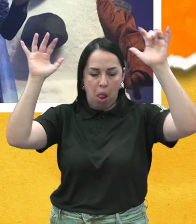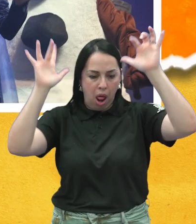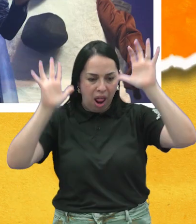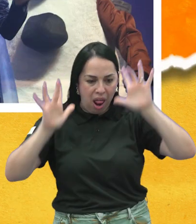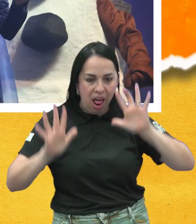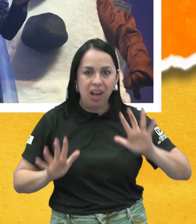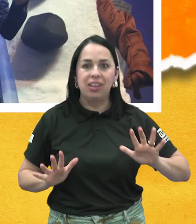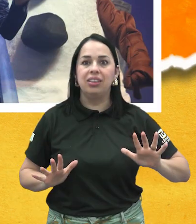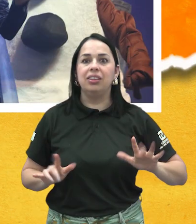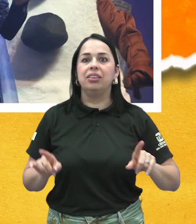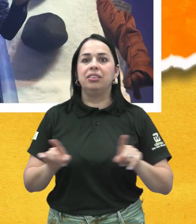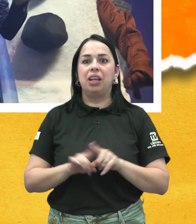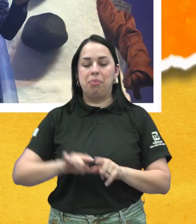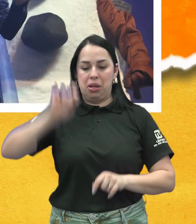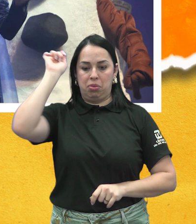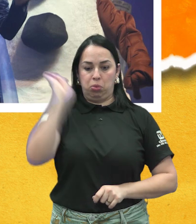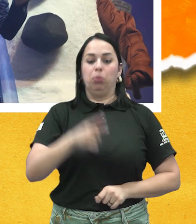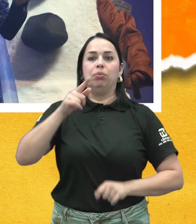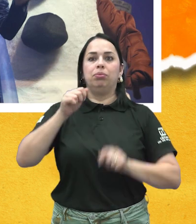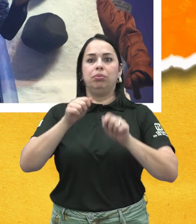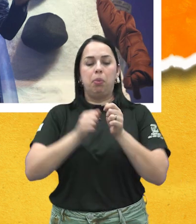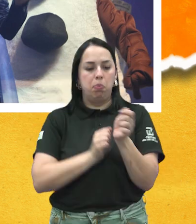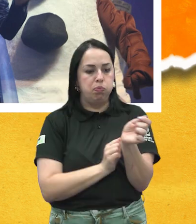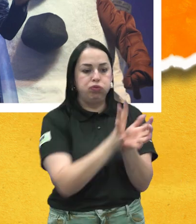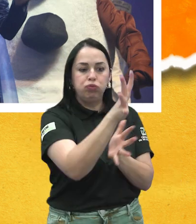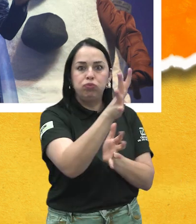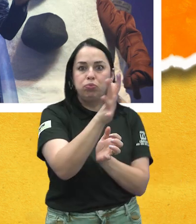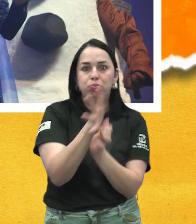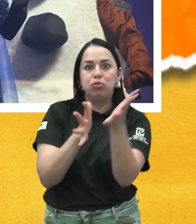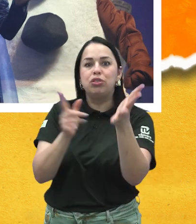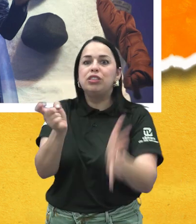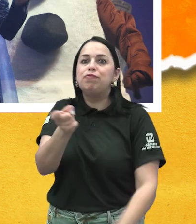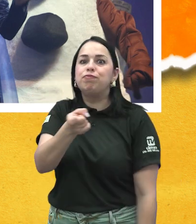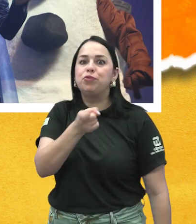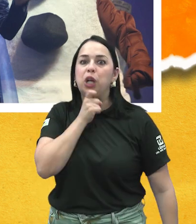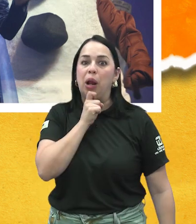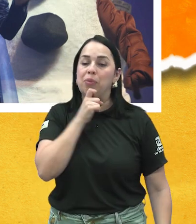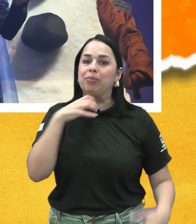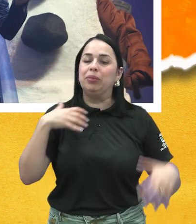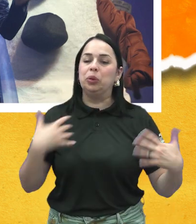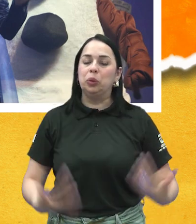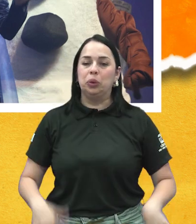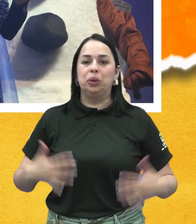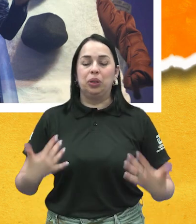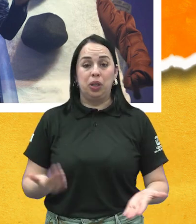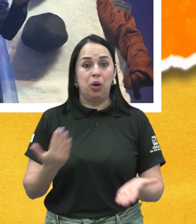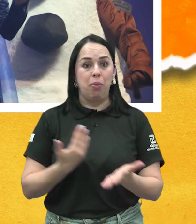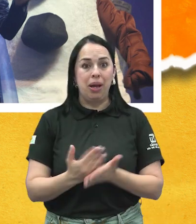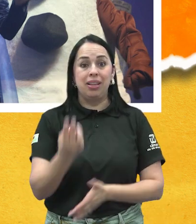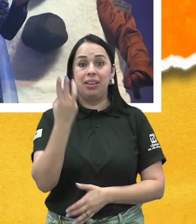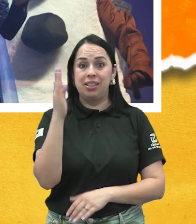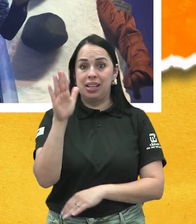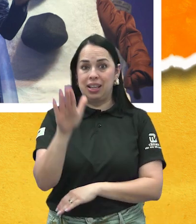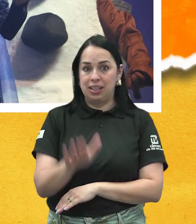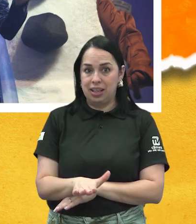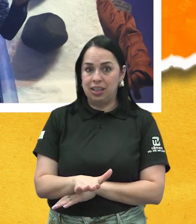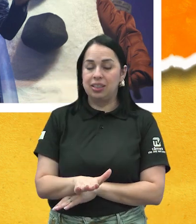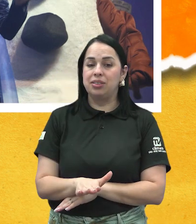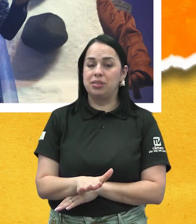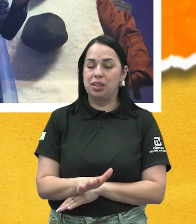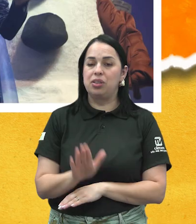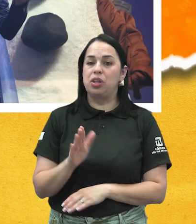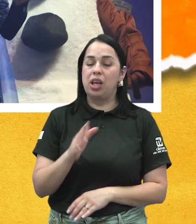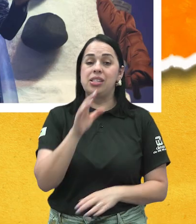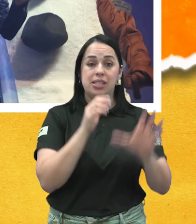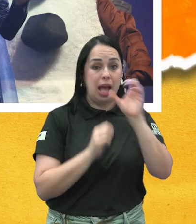especiais de neve e ilusionismo, onde até a Elsa solta gelo pelas mãos. E mais, Então, pessoal, o espetáculo começa às 3 horas